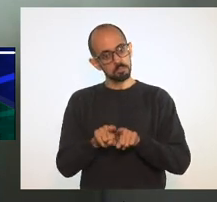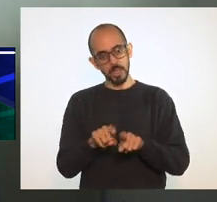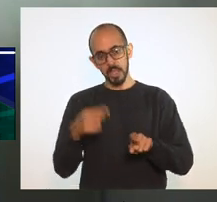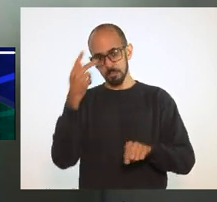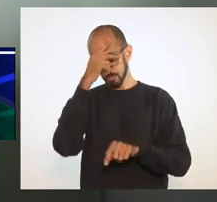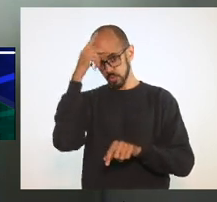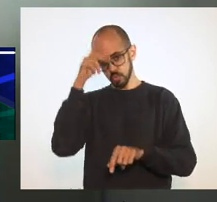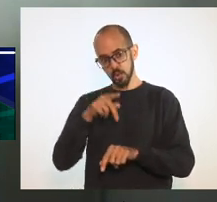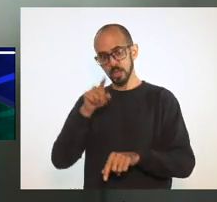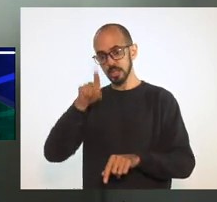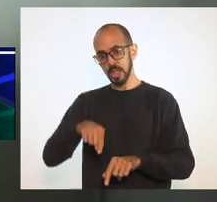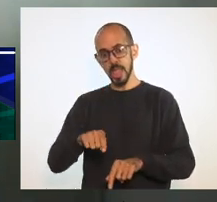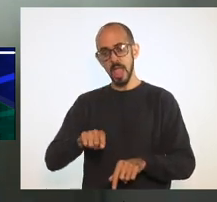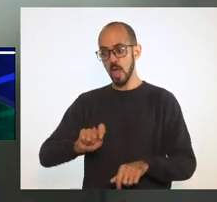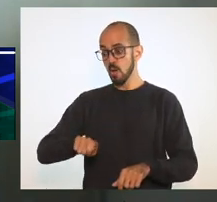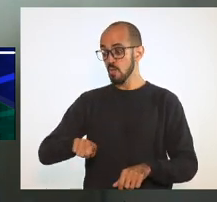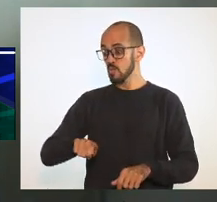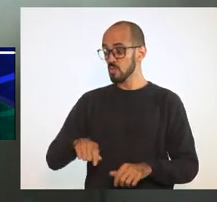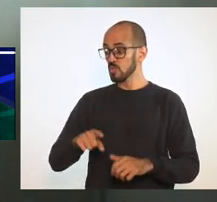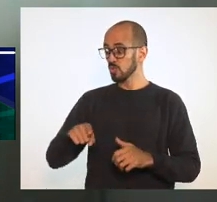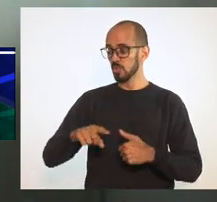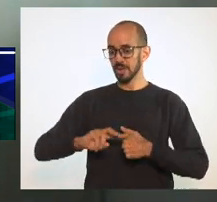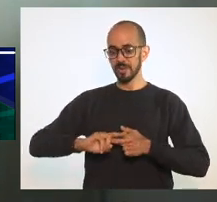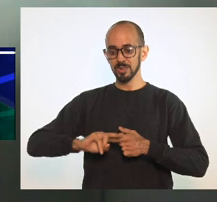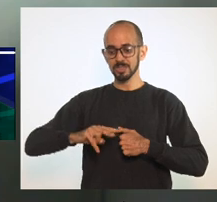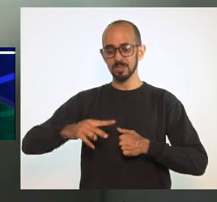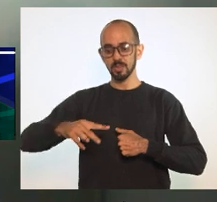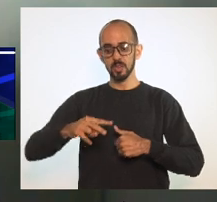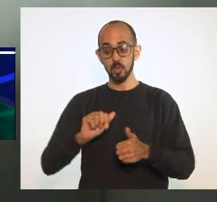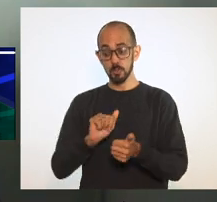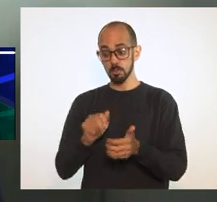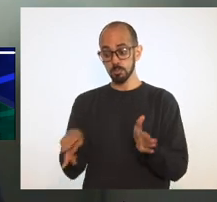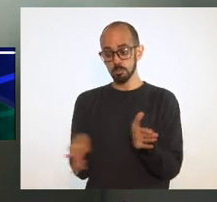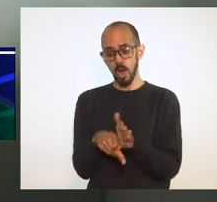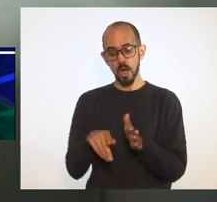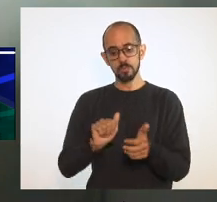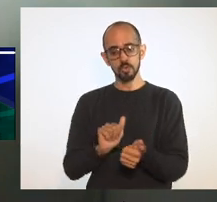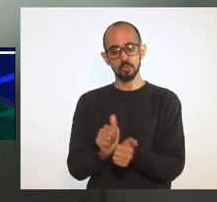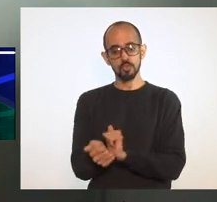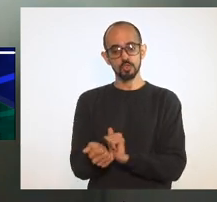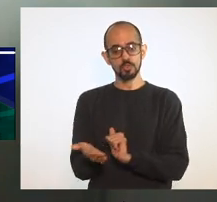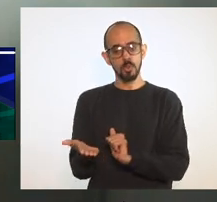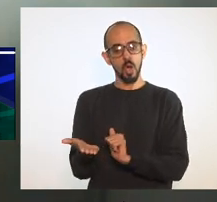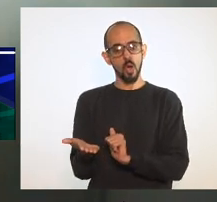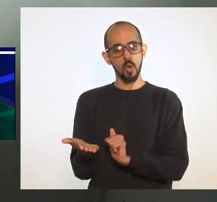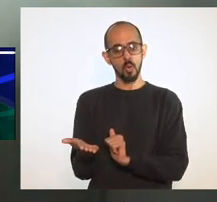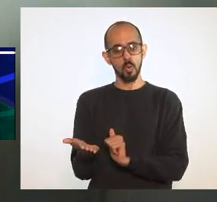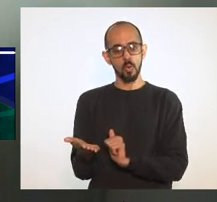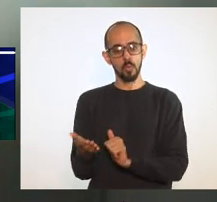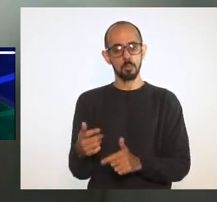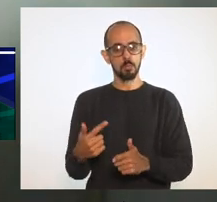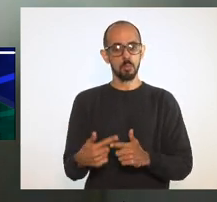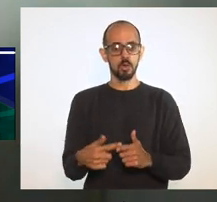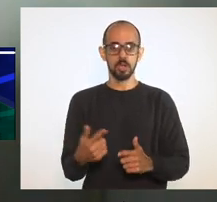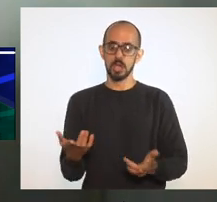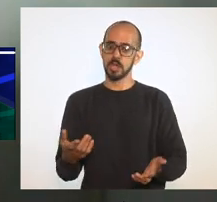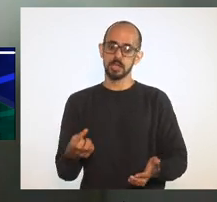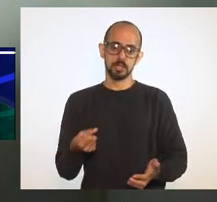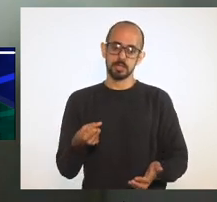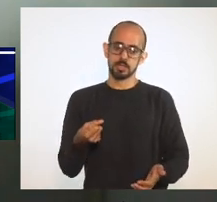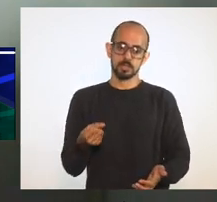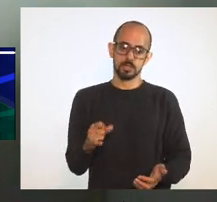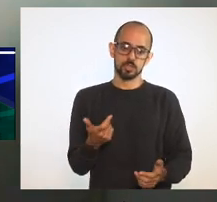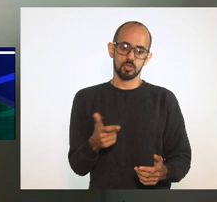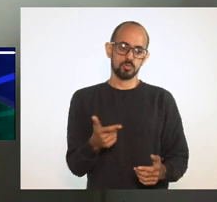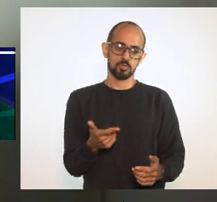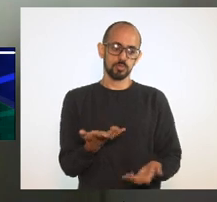futebol brasileiro, o futebol, porque senão teríamos aqui que estar